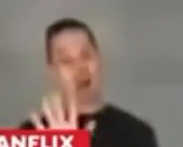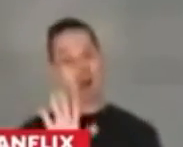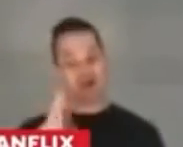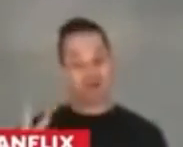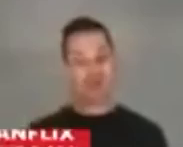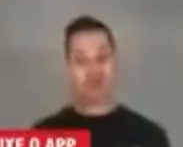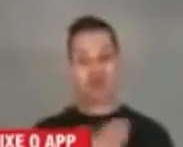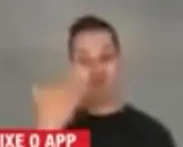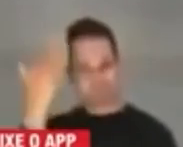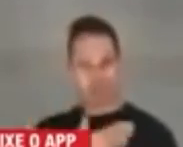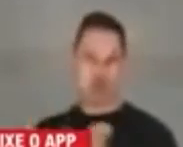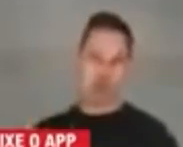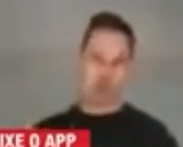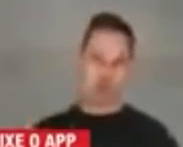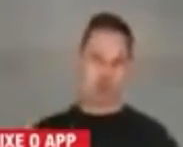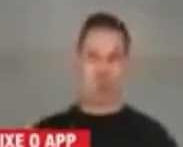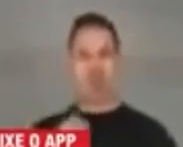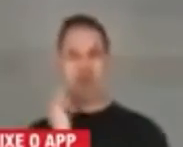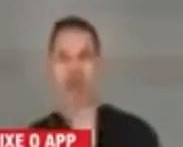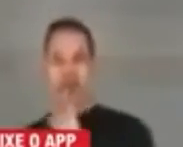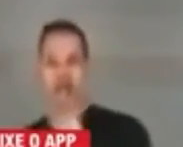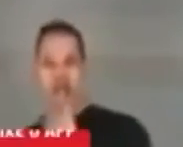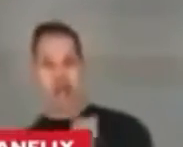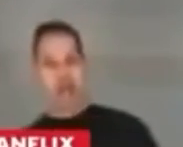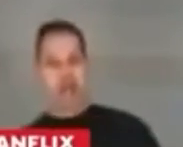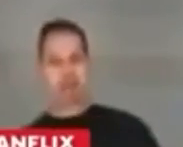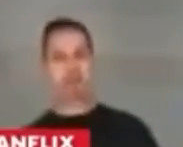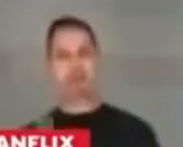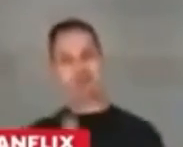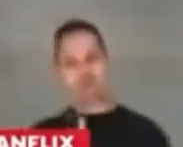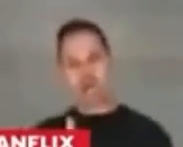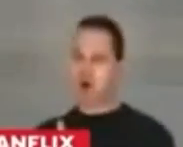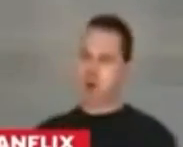em evidências e não em narrativas, porque isso não se sustenta em nenhum processo.